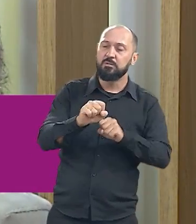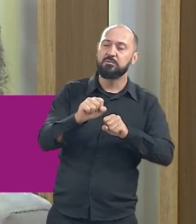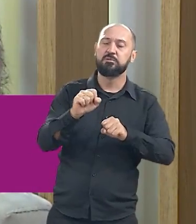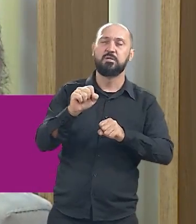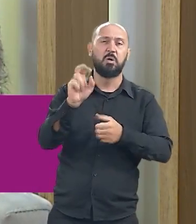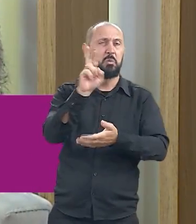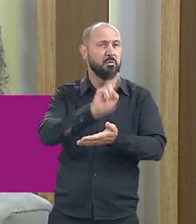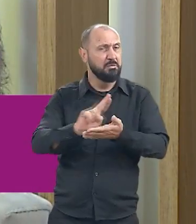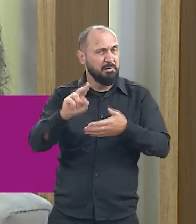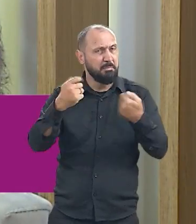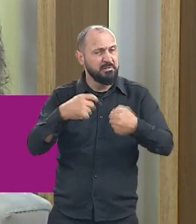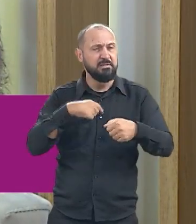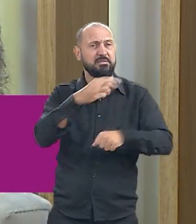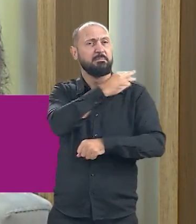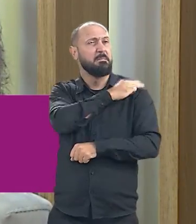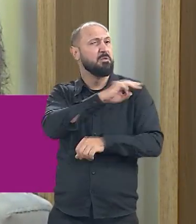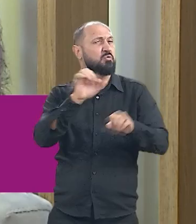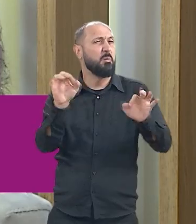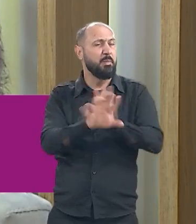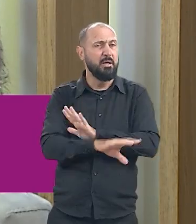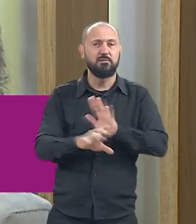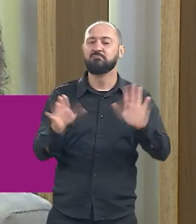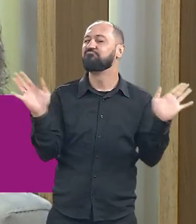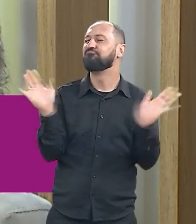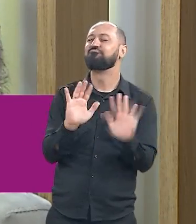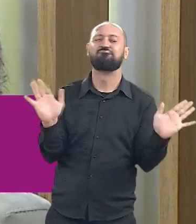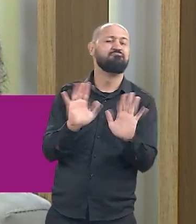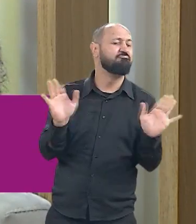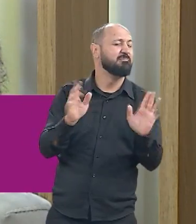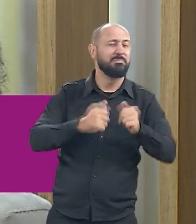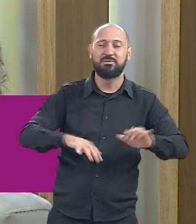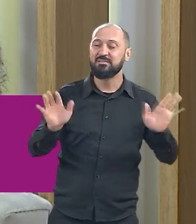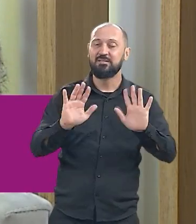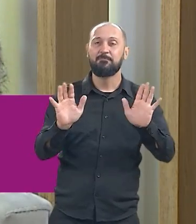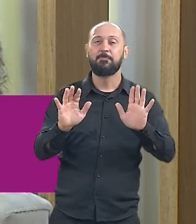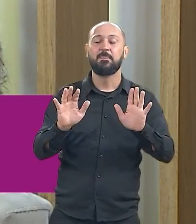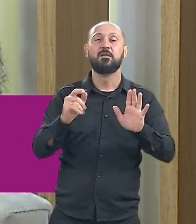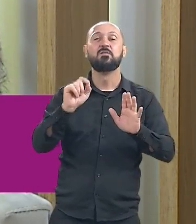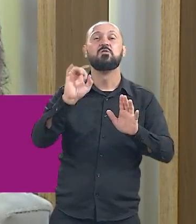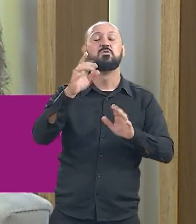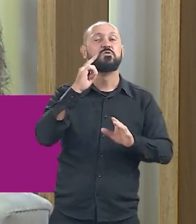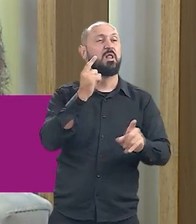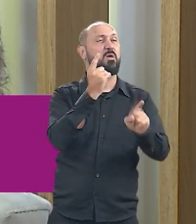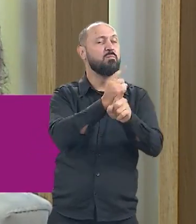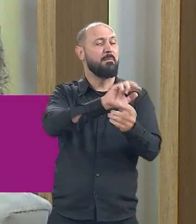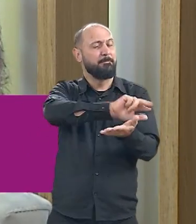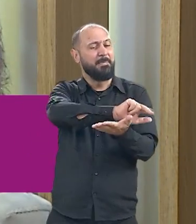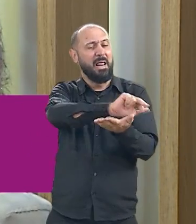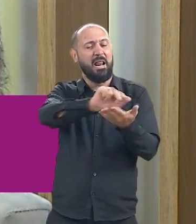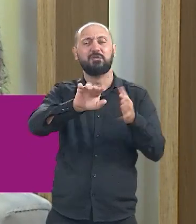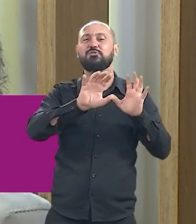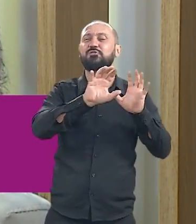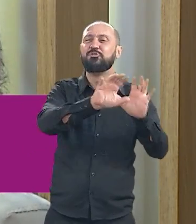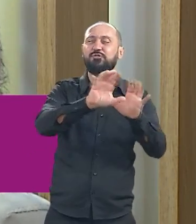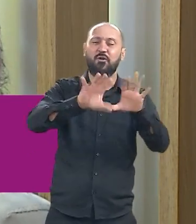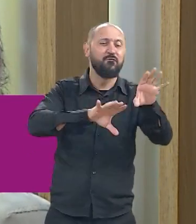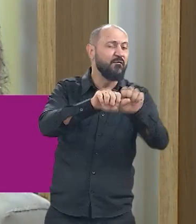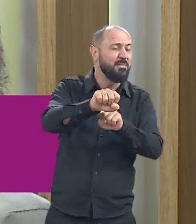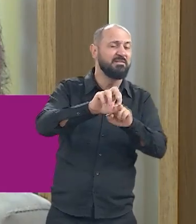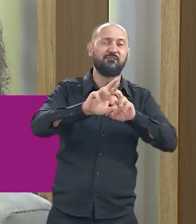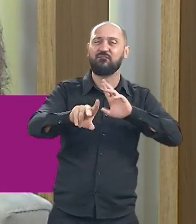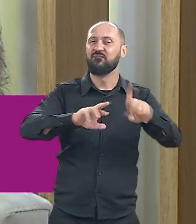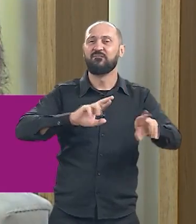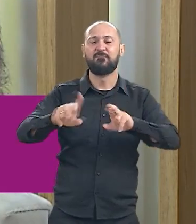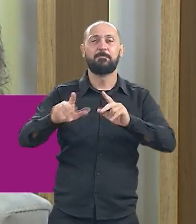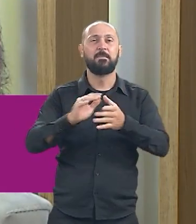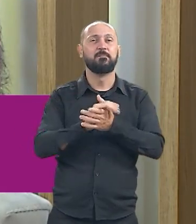completo, algo do tipo? Lá nós encontramos de tudo, de todas as formações, né? Inclusive, nem